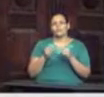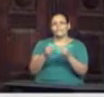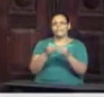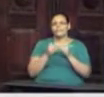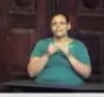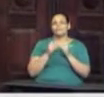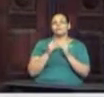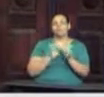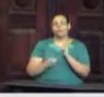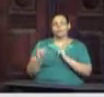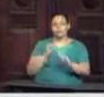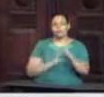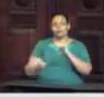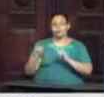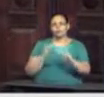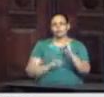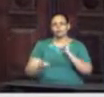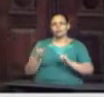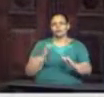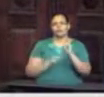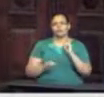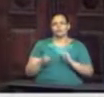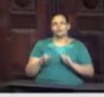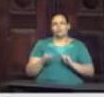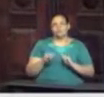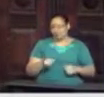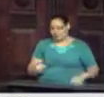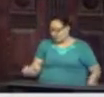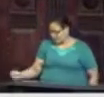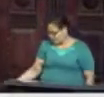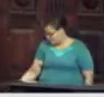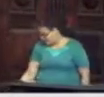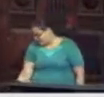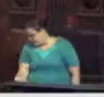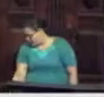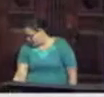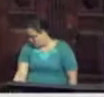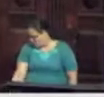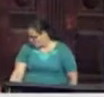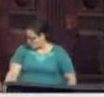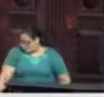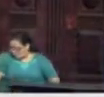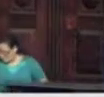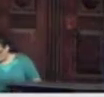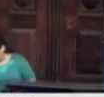pedir informações sobre auditorias que estava sendo realizada